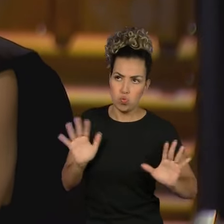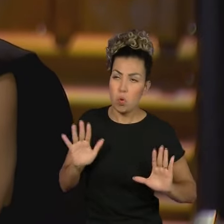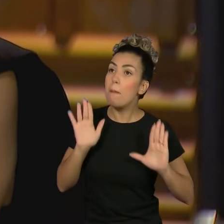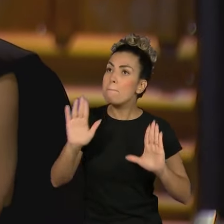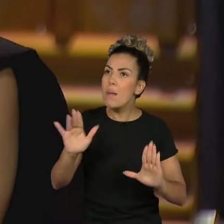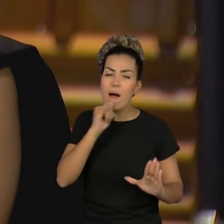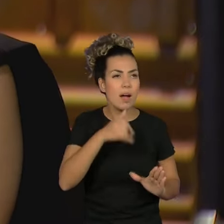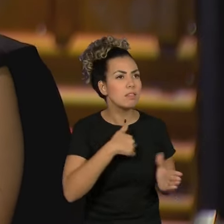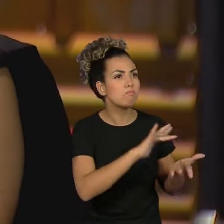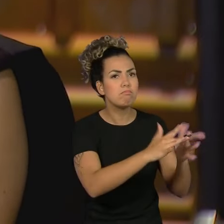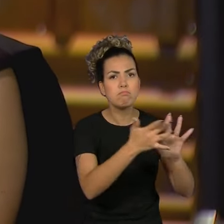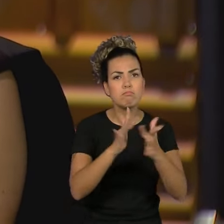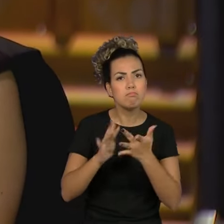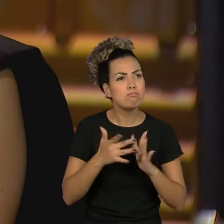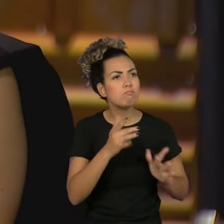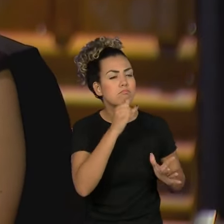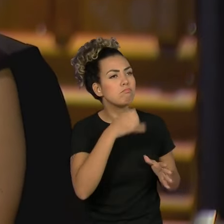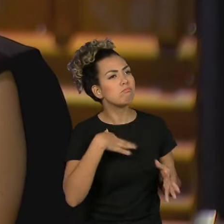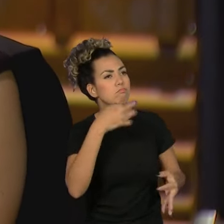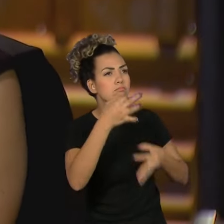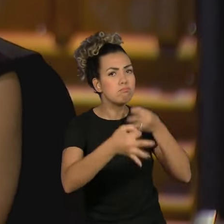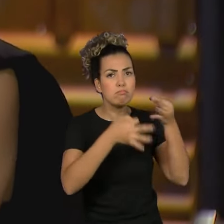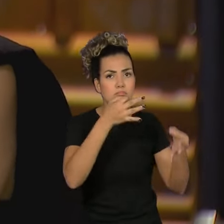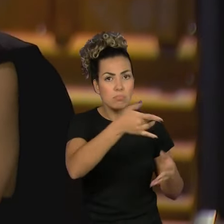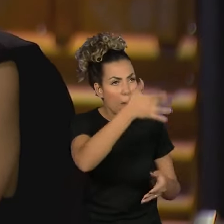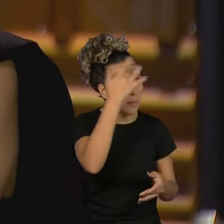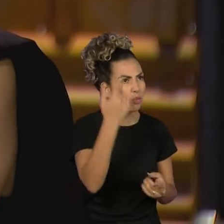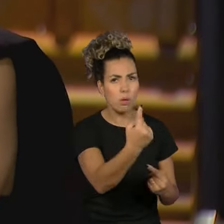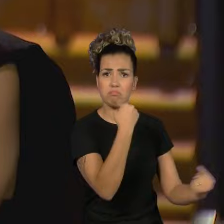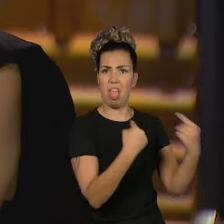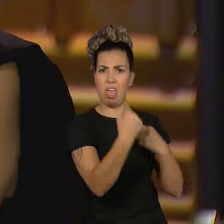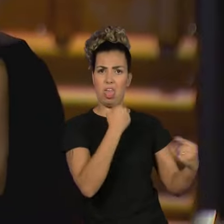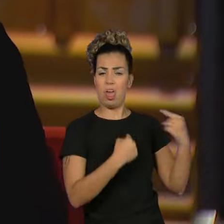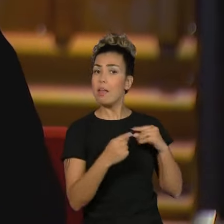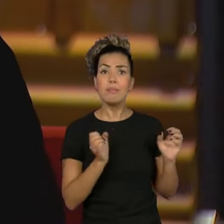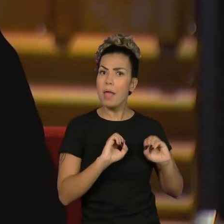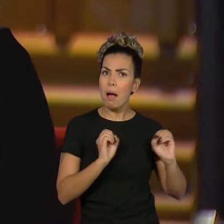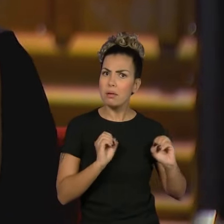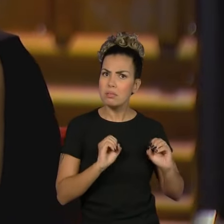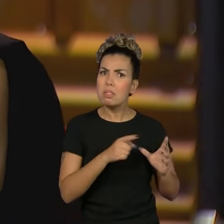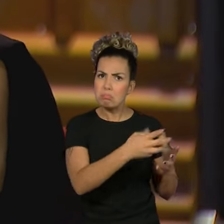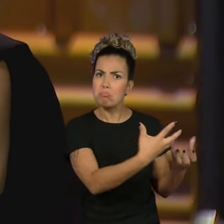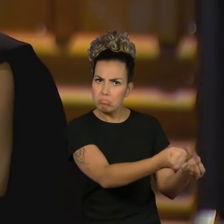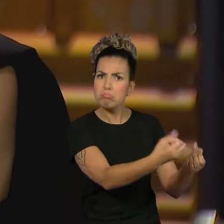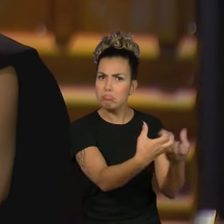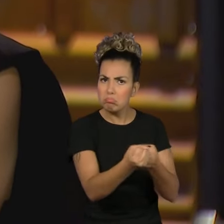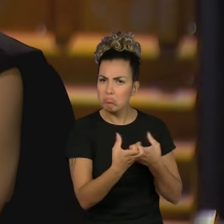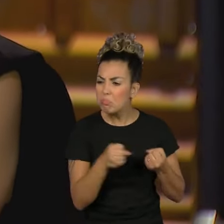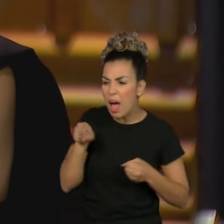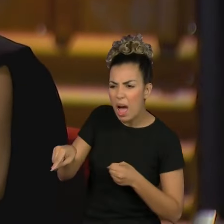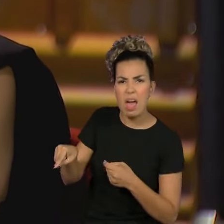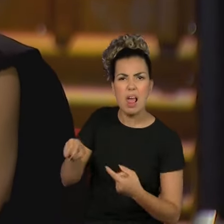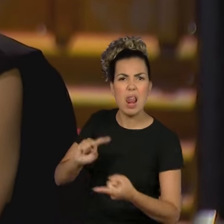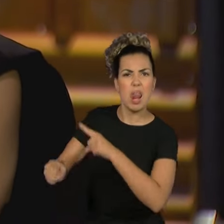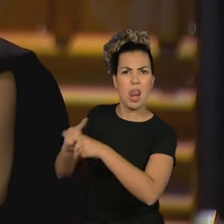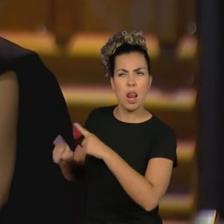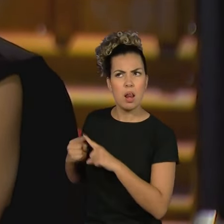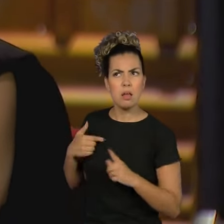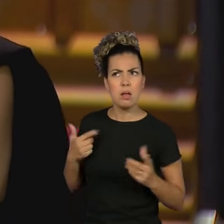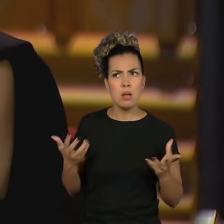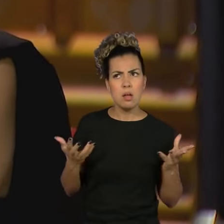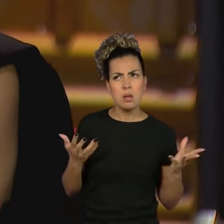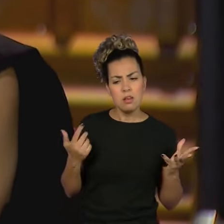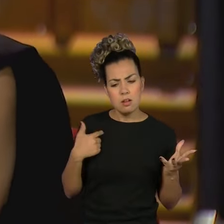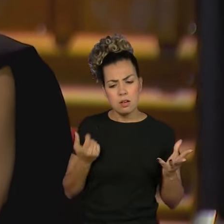questionado por por por aquele sentimento antipolítica tá tá E foi aí que eu cheguei porque aí eu eu fui conhe fui fui